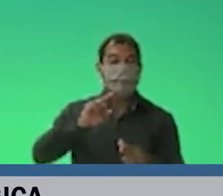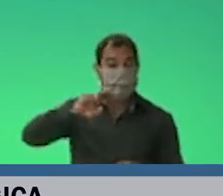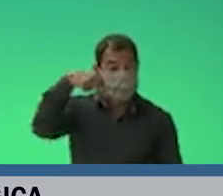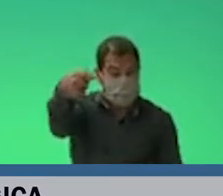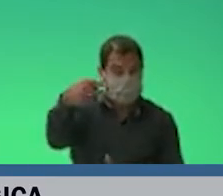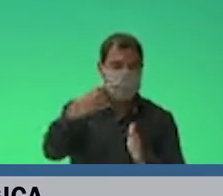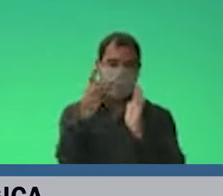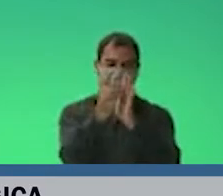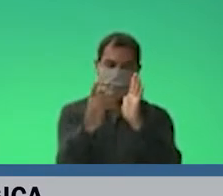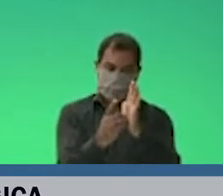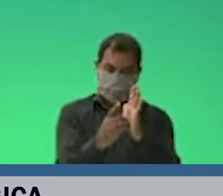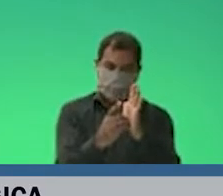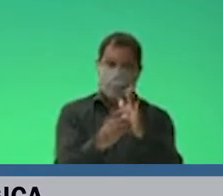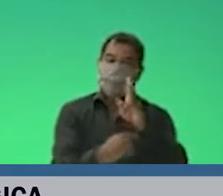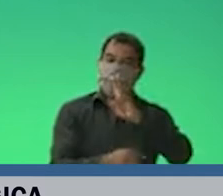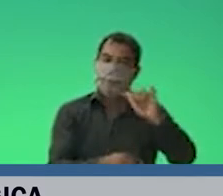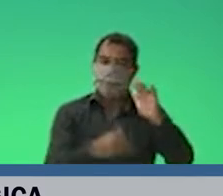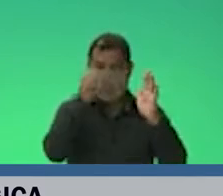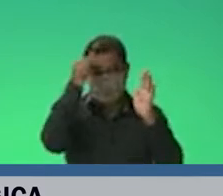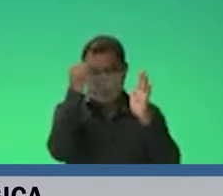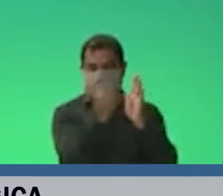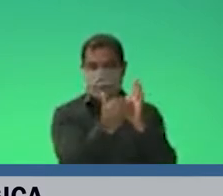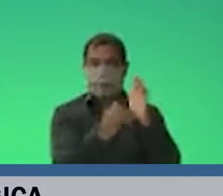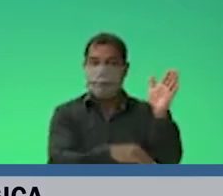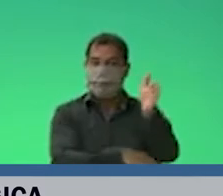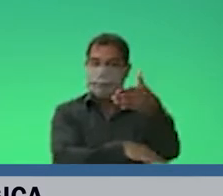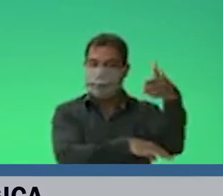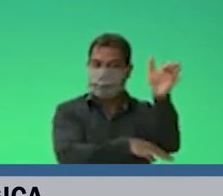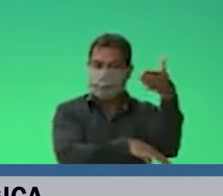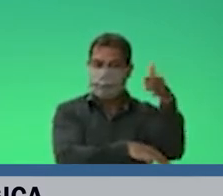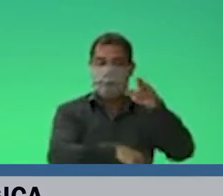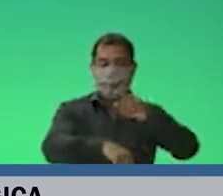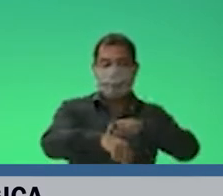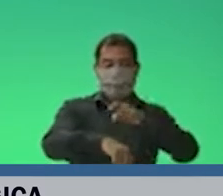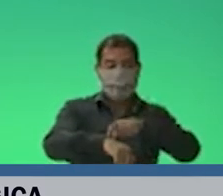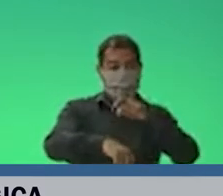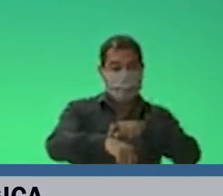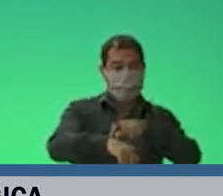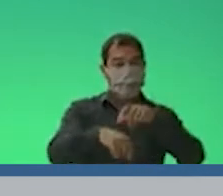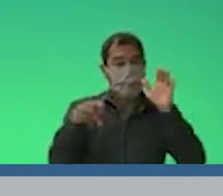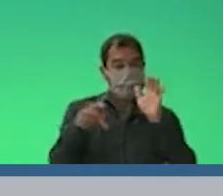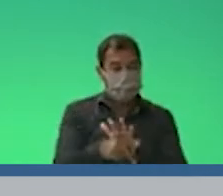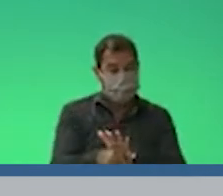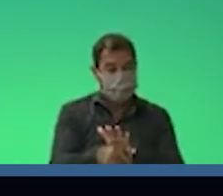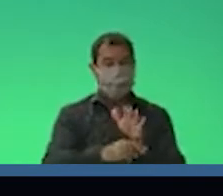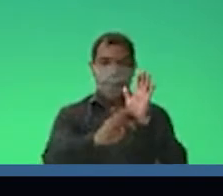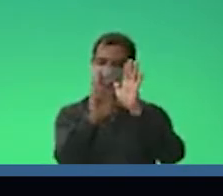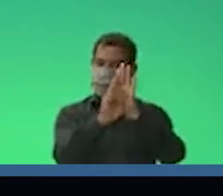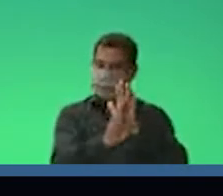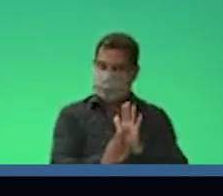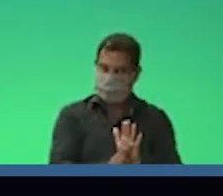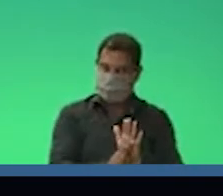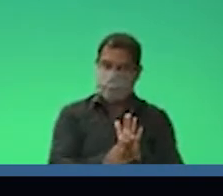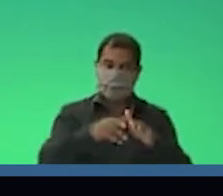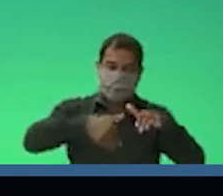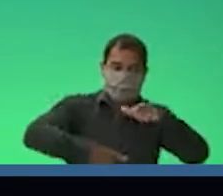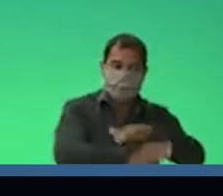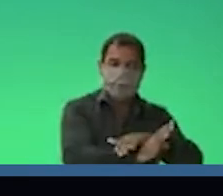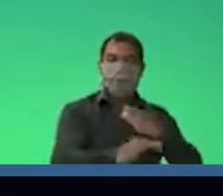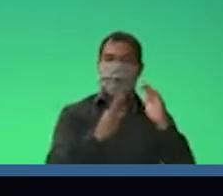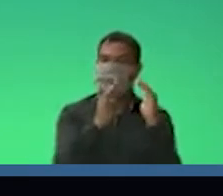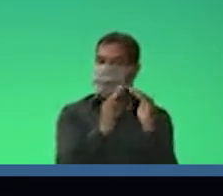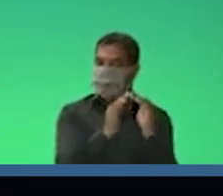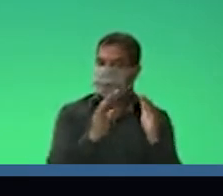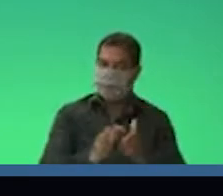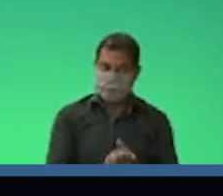decreto, ele vai ter como balizador, nos horários extremos de retenção, as